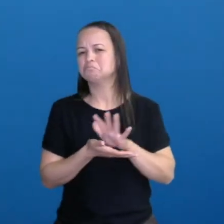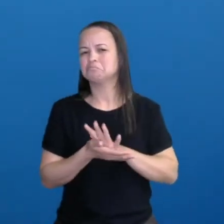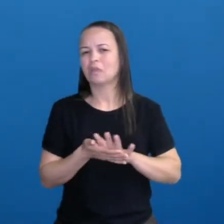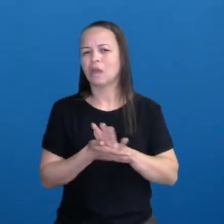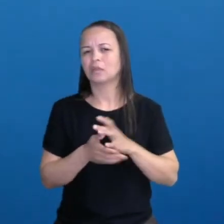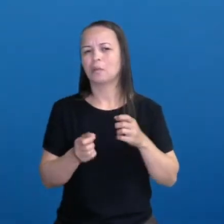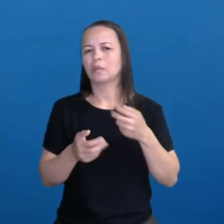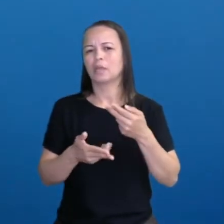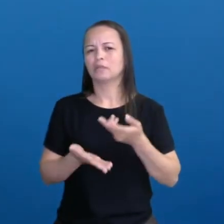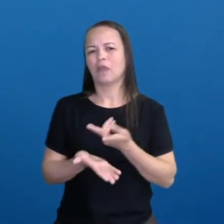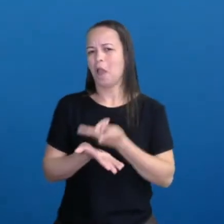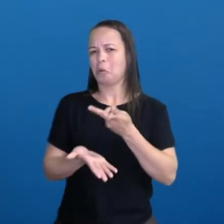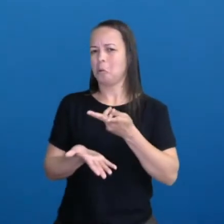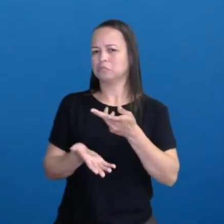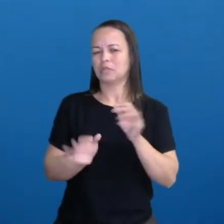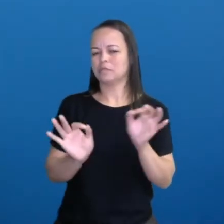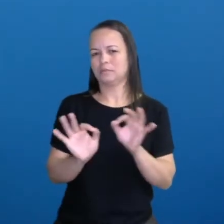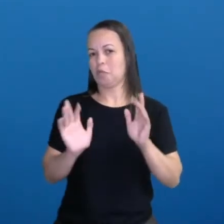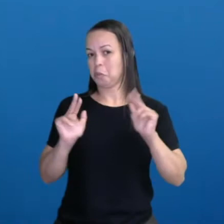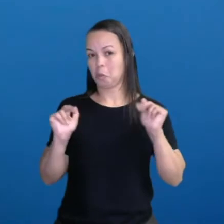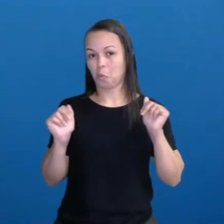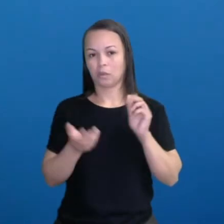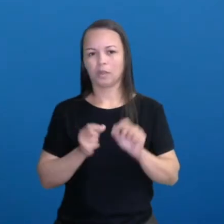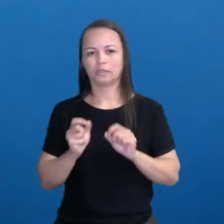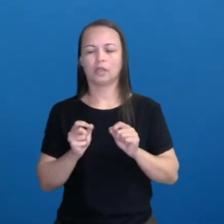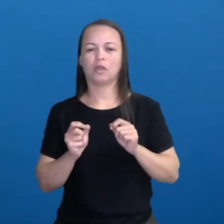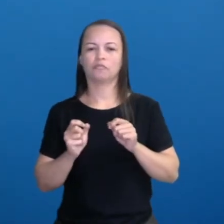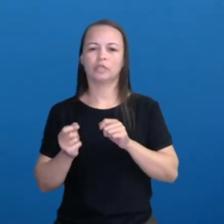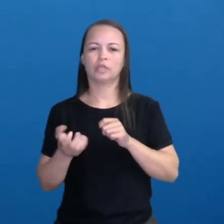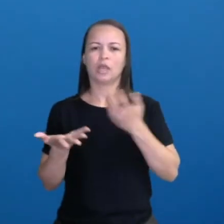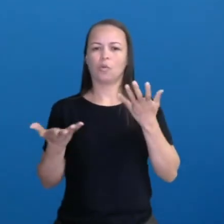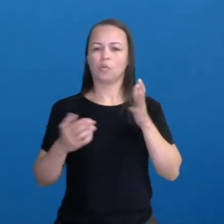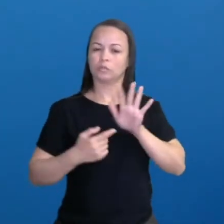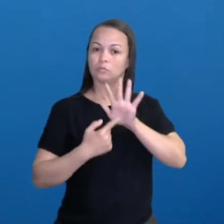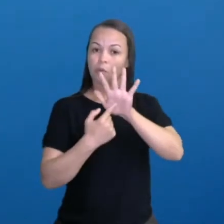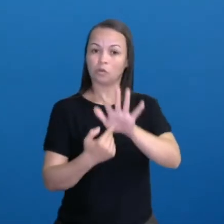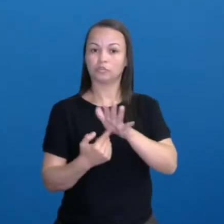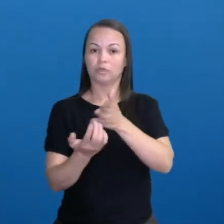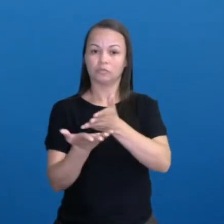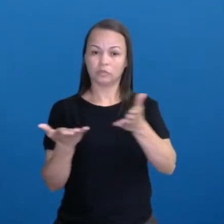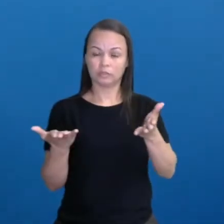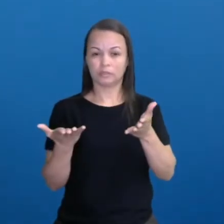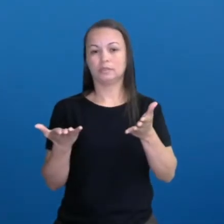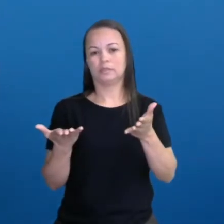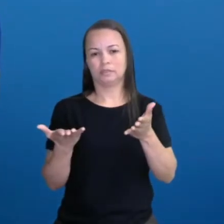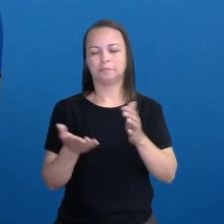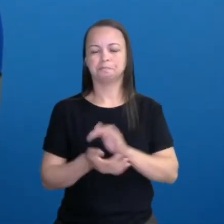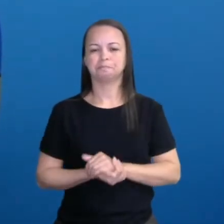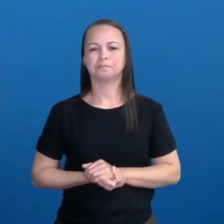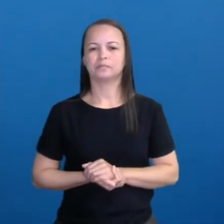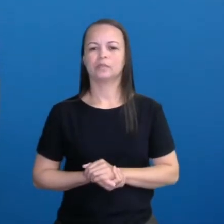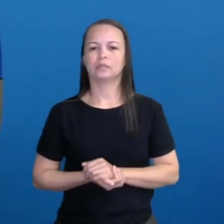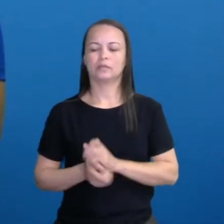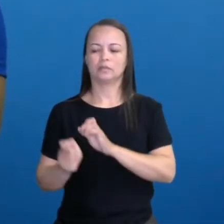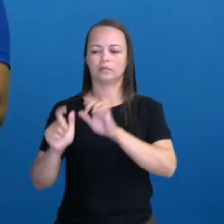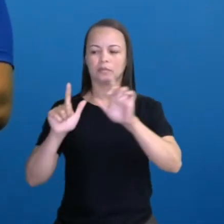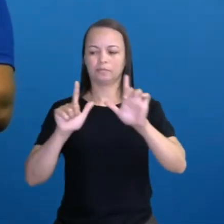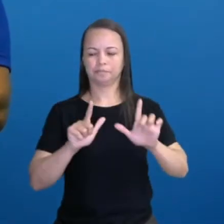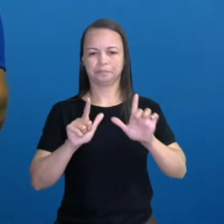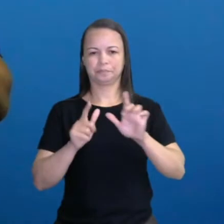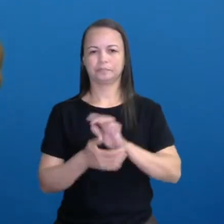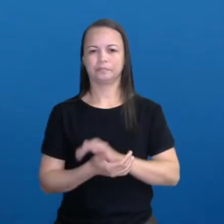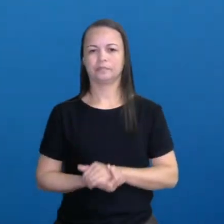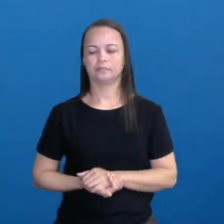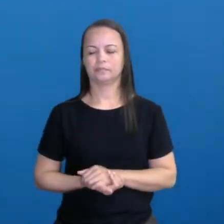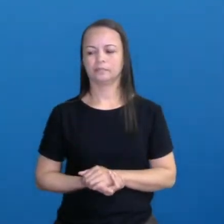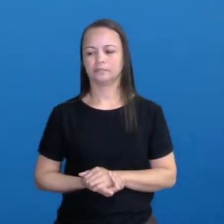vai acontecer, mas fica assim o registro aqui de forma explícita e implícita. Por favor, produção, vamos para o nosso próximo